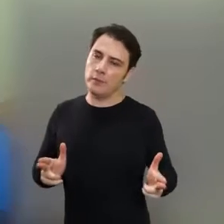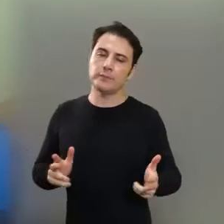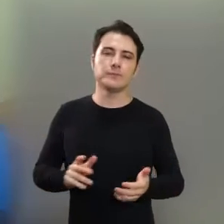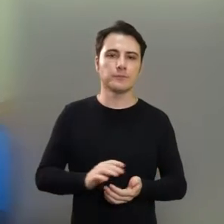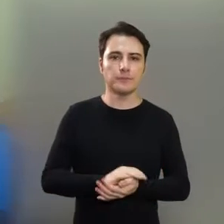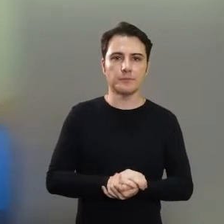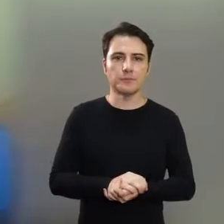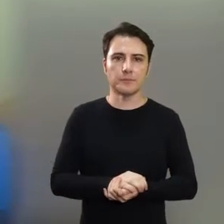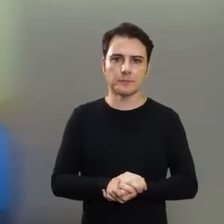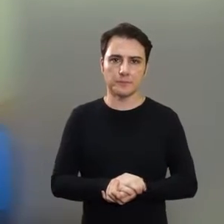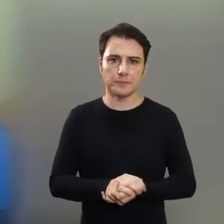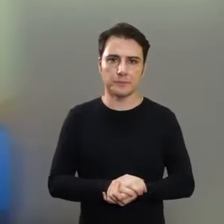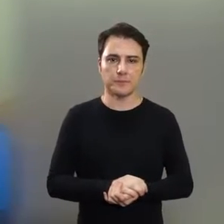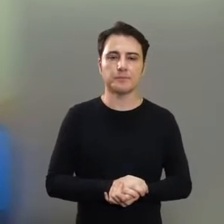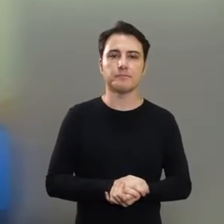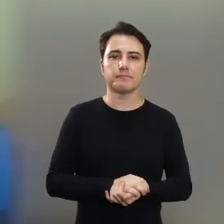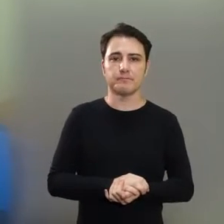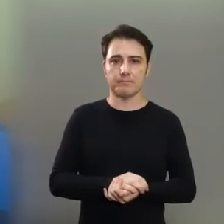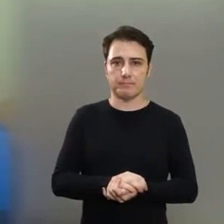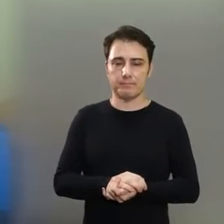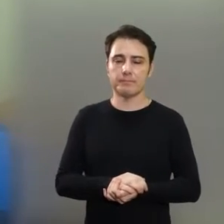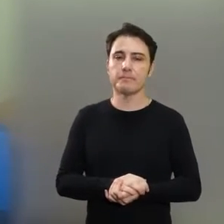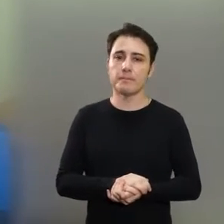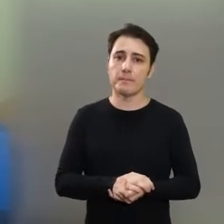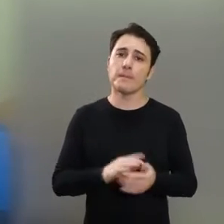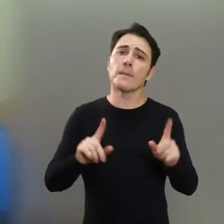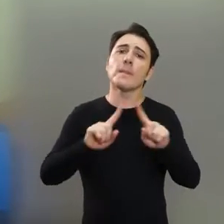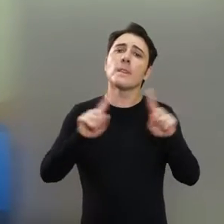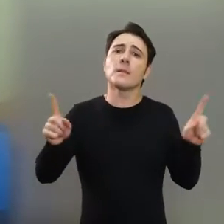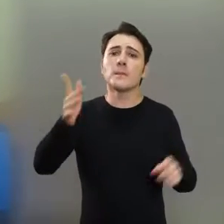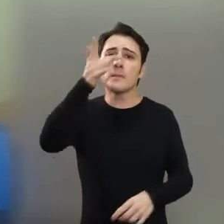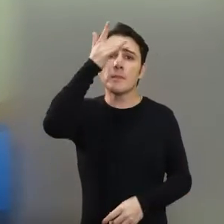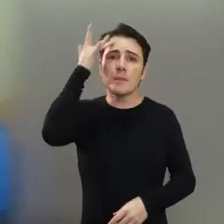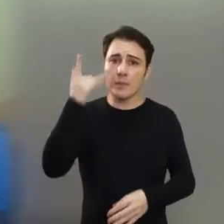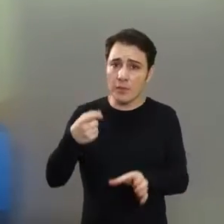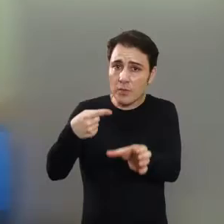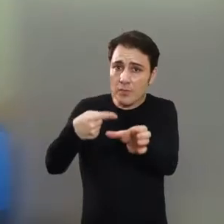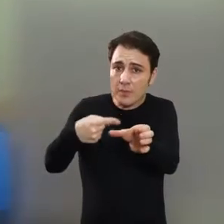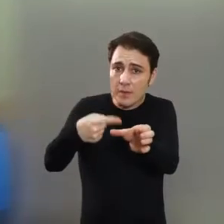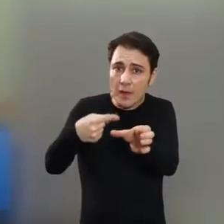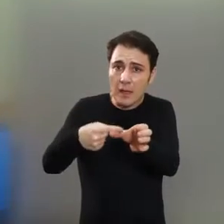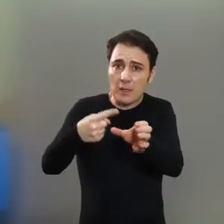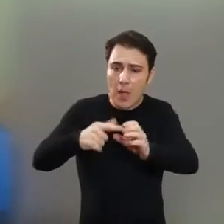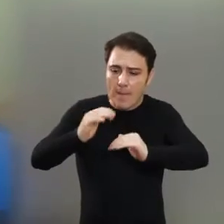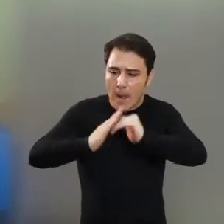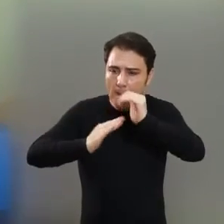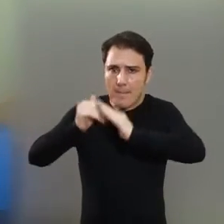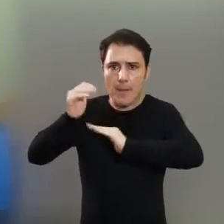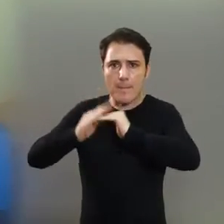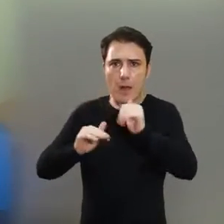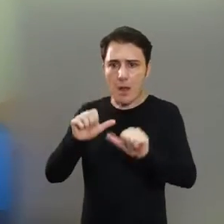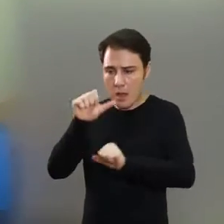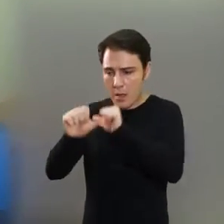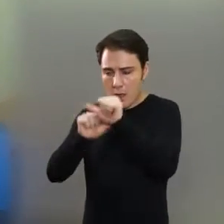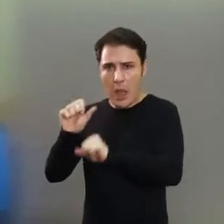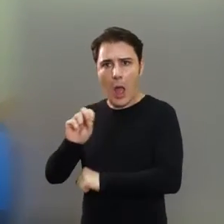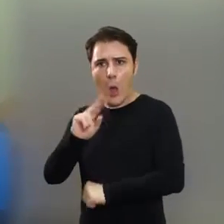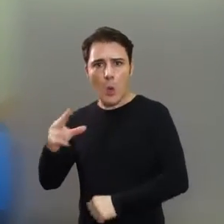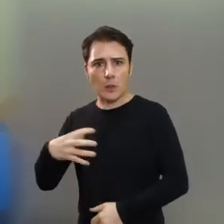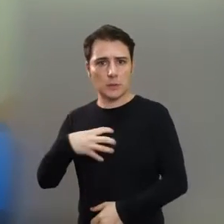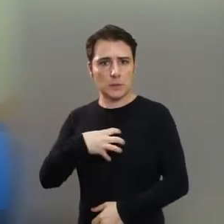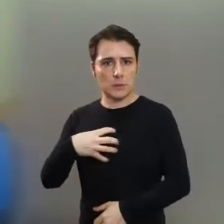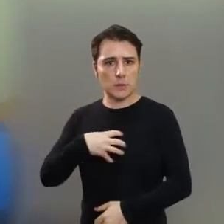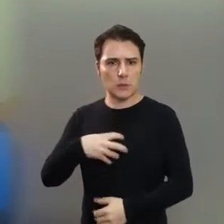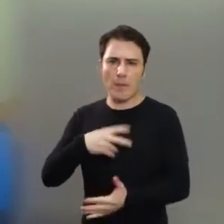a cidade trará essas novas características no entanto ao construir a cidade a